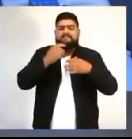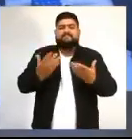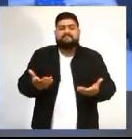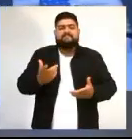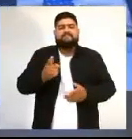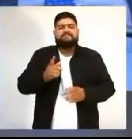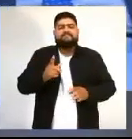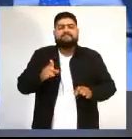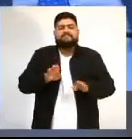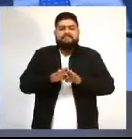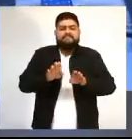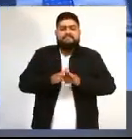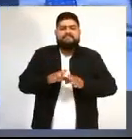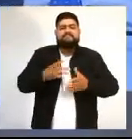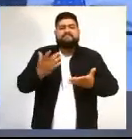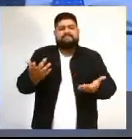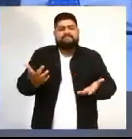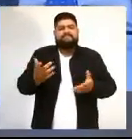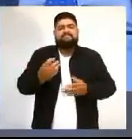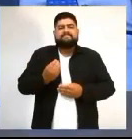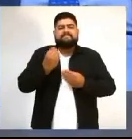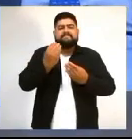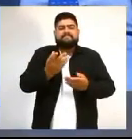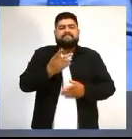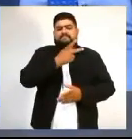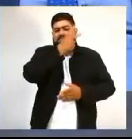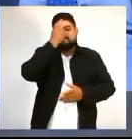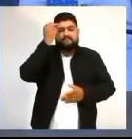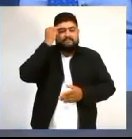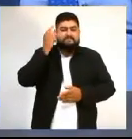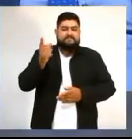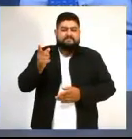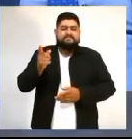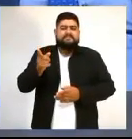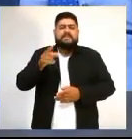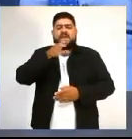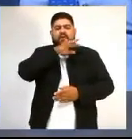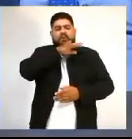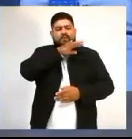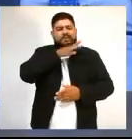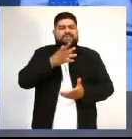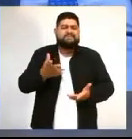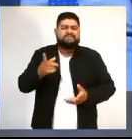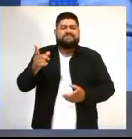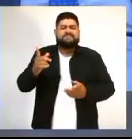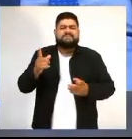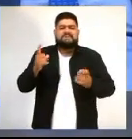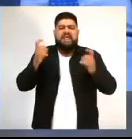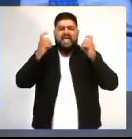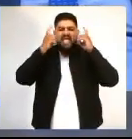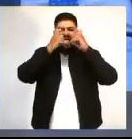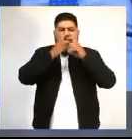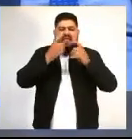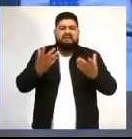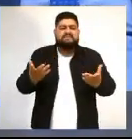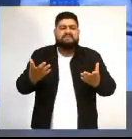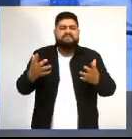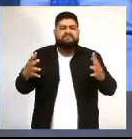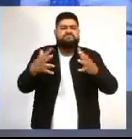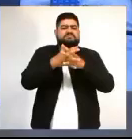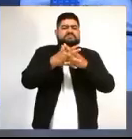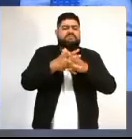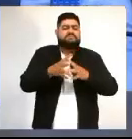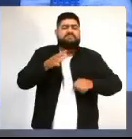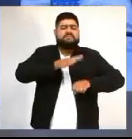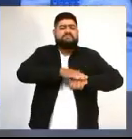também conscientiza o prefeito para atender também, porque ele é ruim, ele é dificultoso, e comigo mesmo eu estou falando